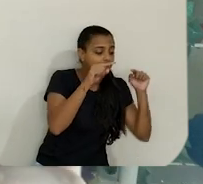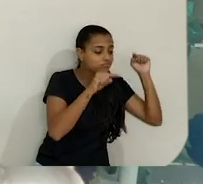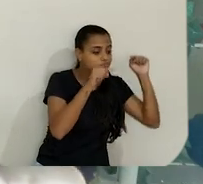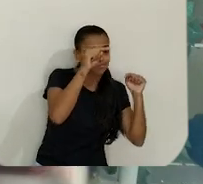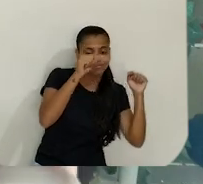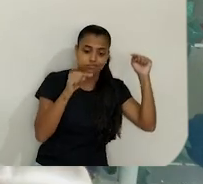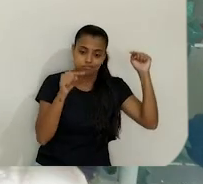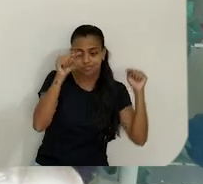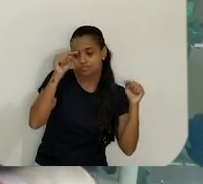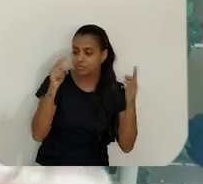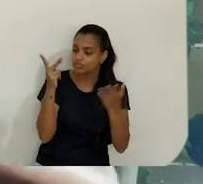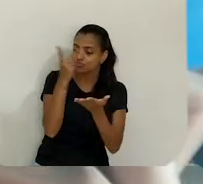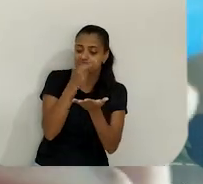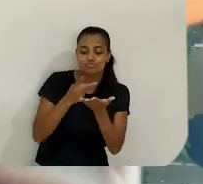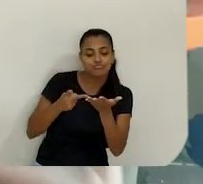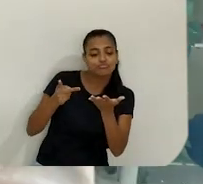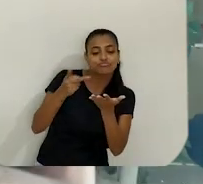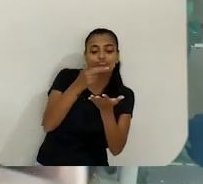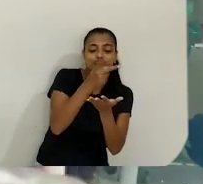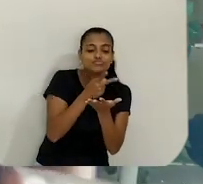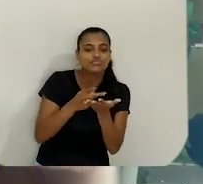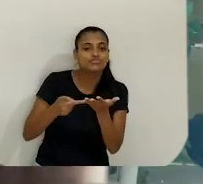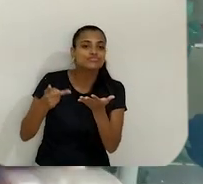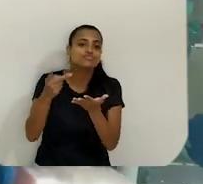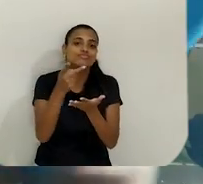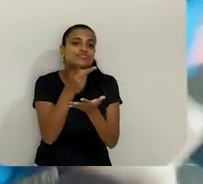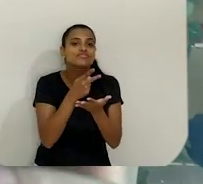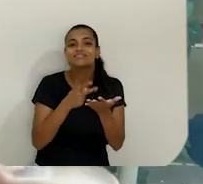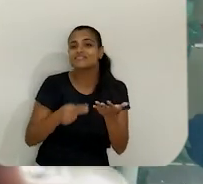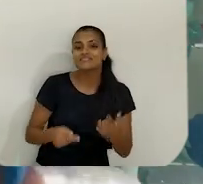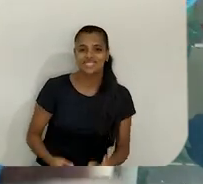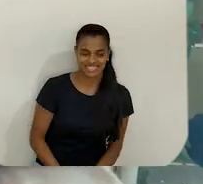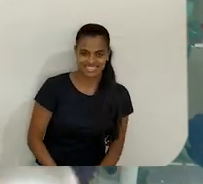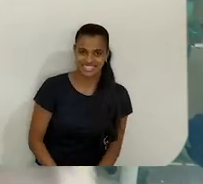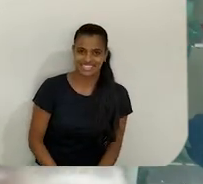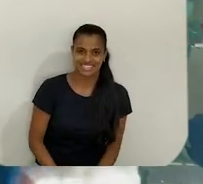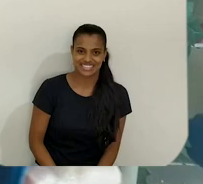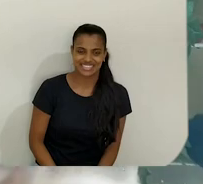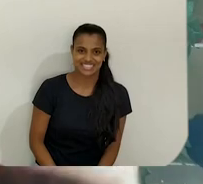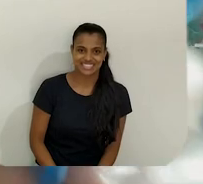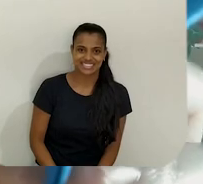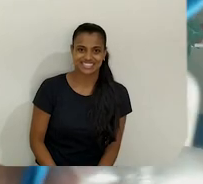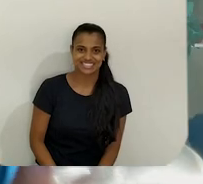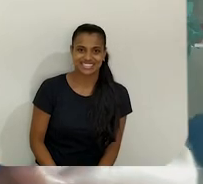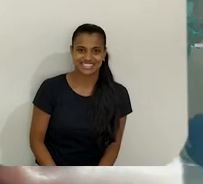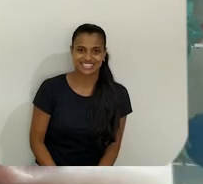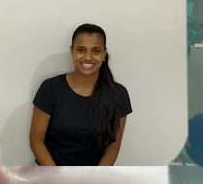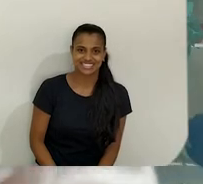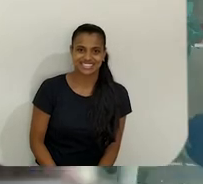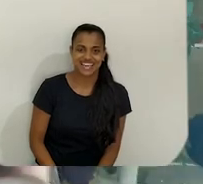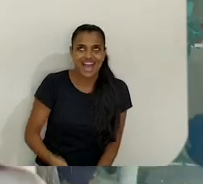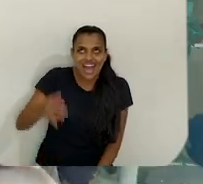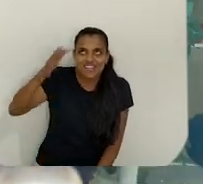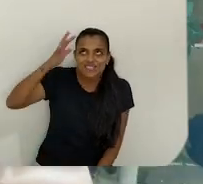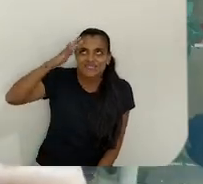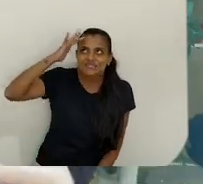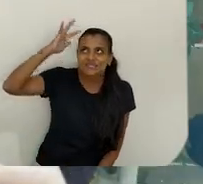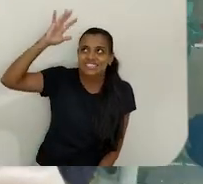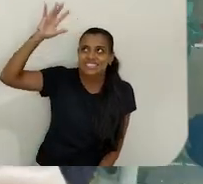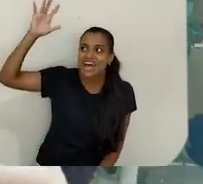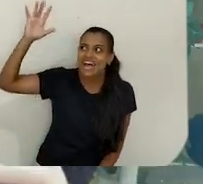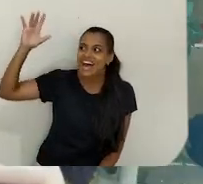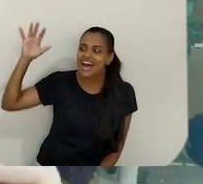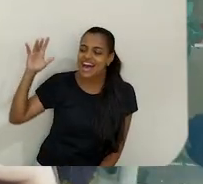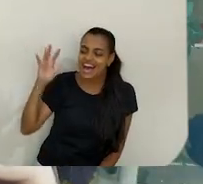diferente Ou então você pode desenhar algo que lembre uma coisa que você já viu E é